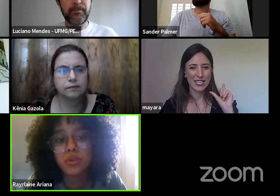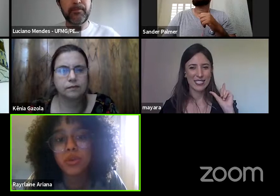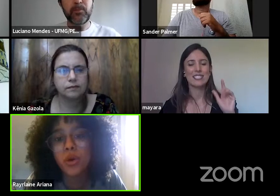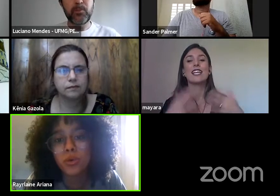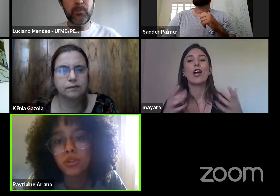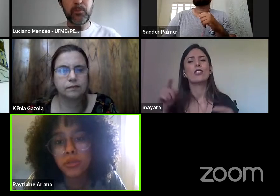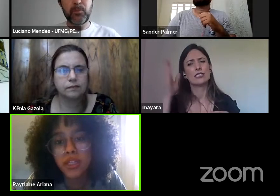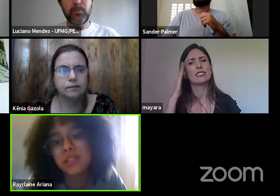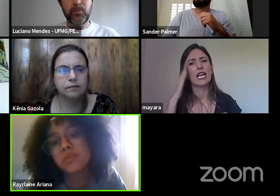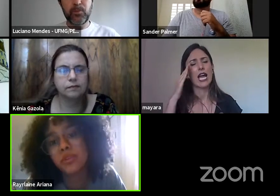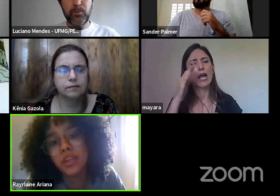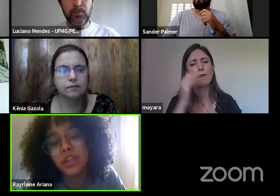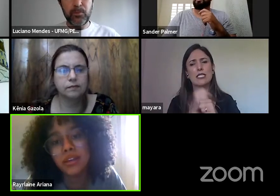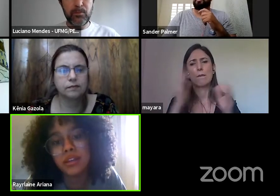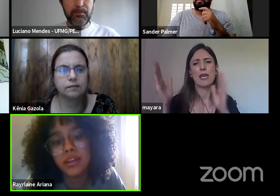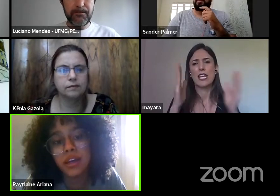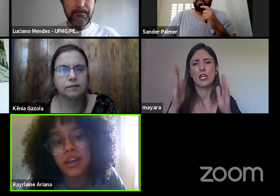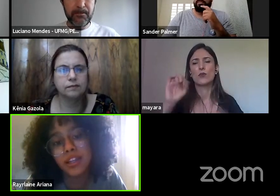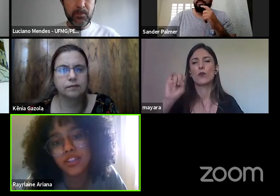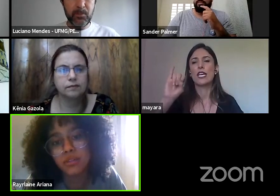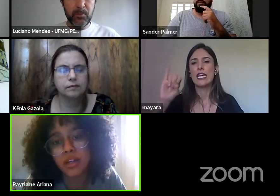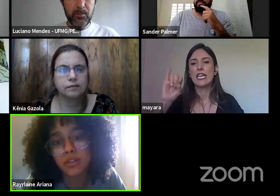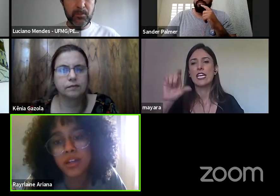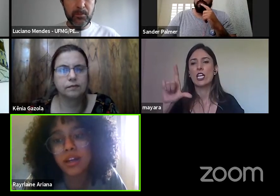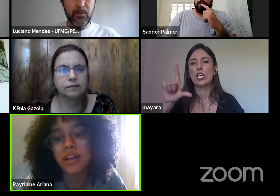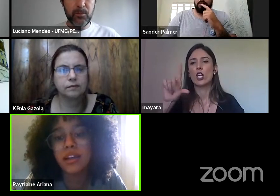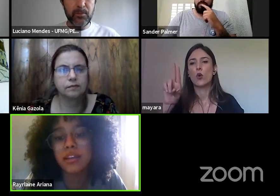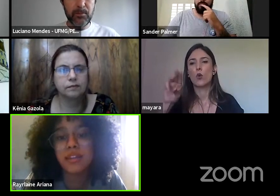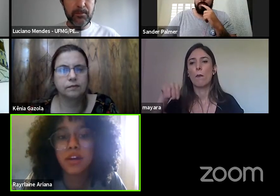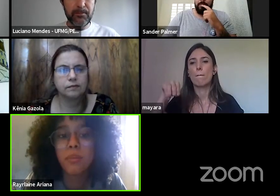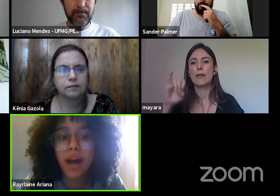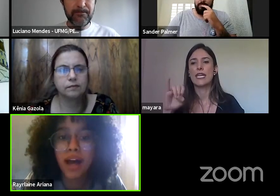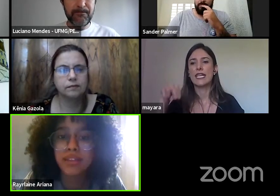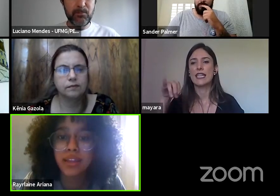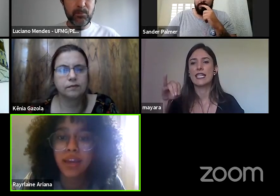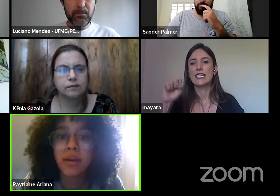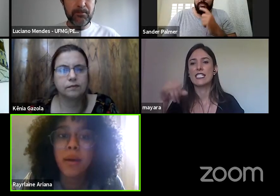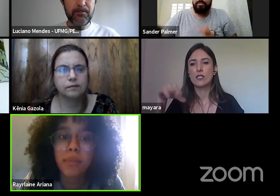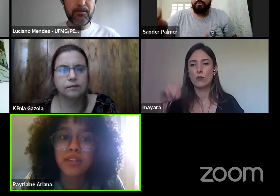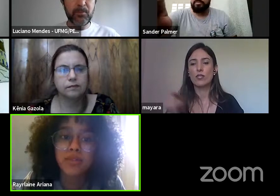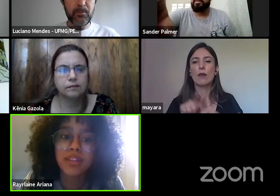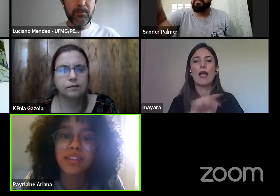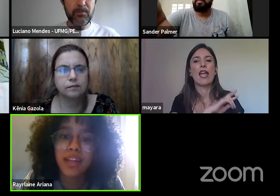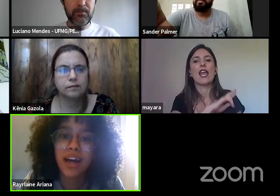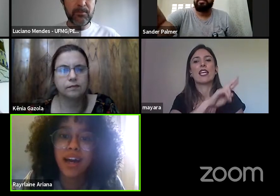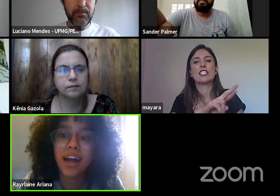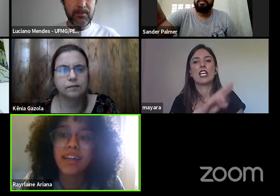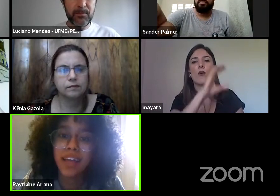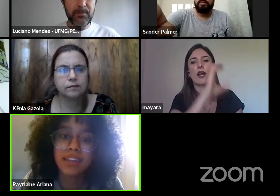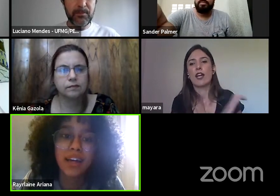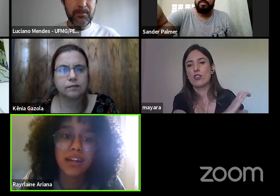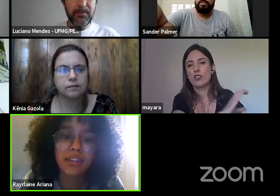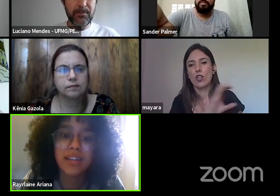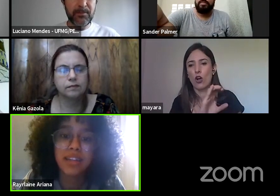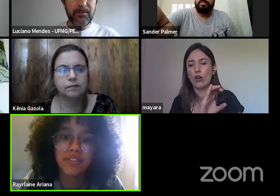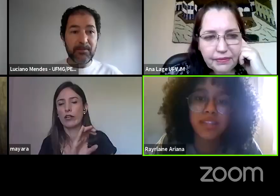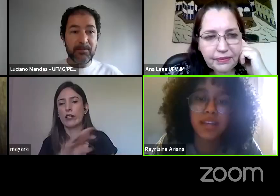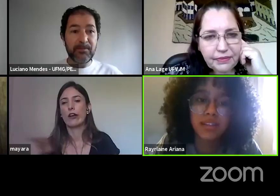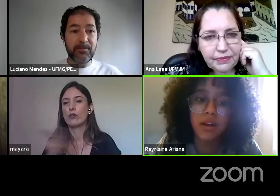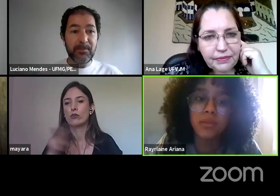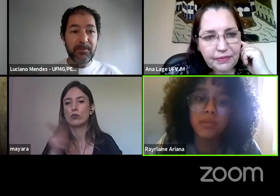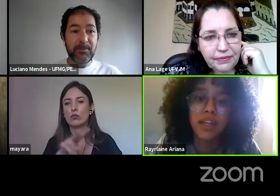período, o iluminismo e a religião católica, elas deram base para sustentar a ideia da